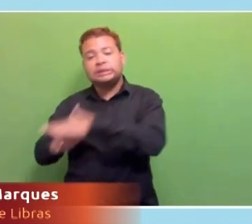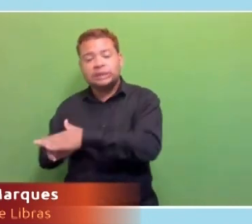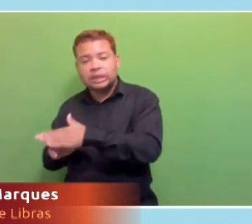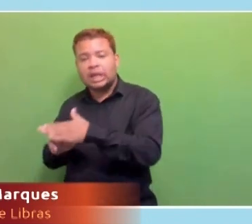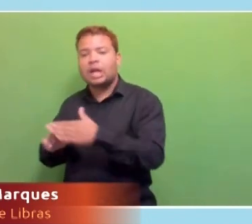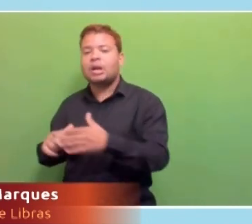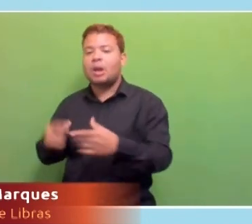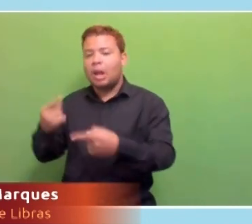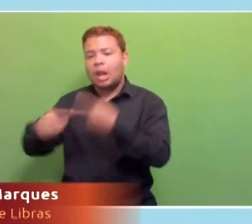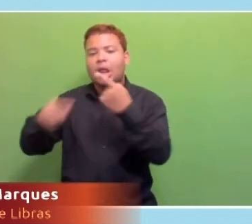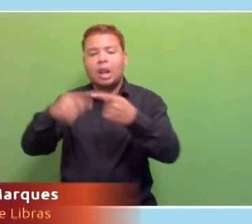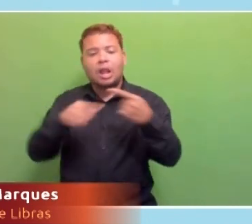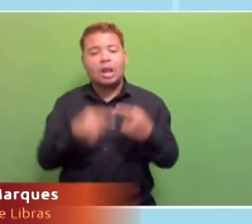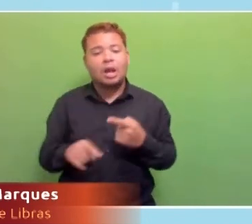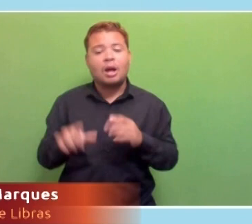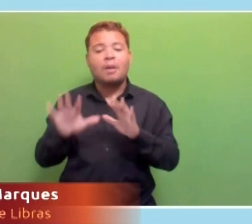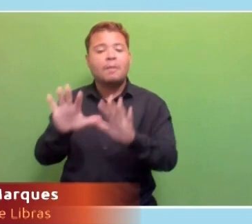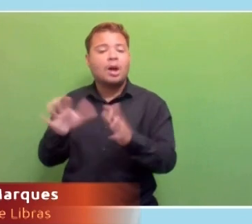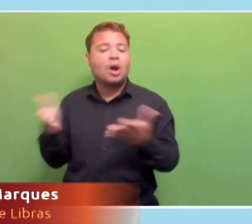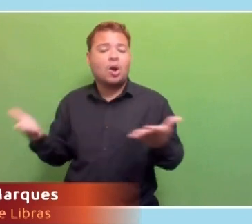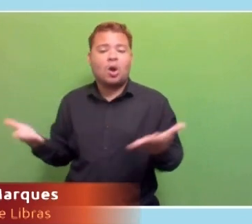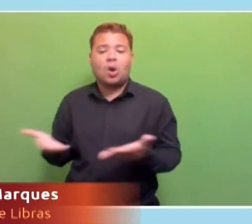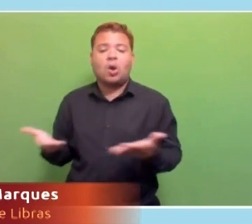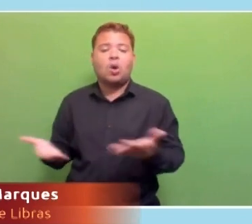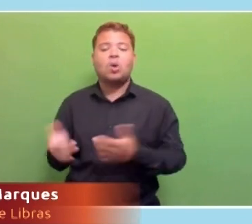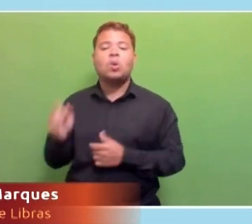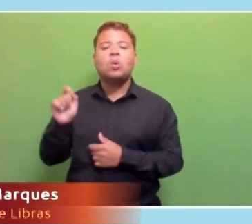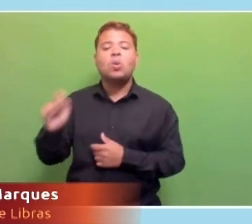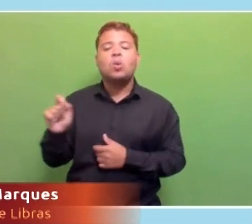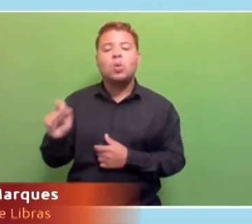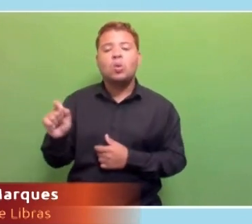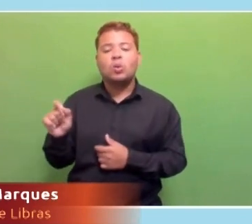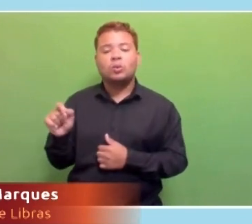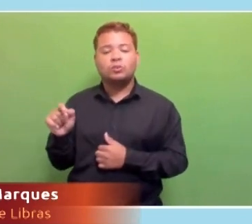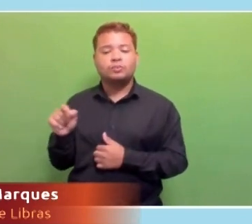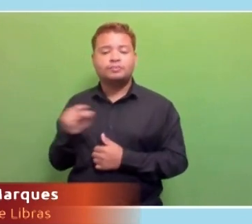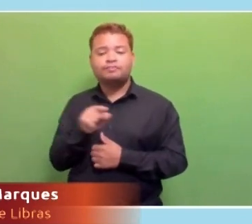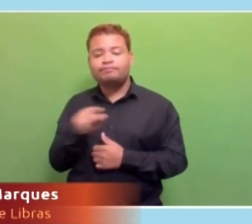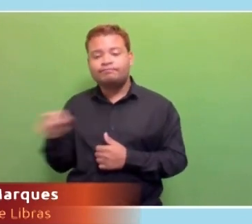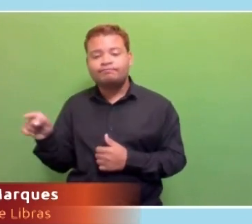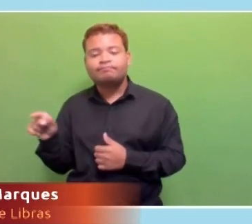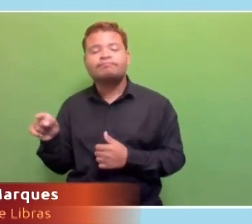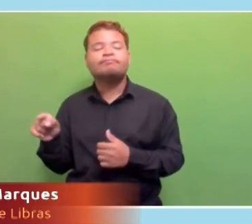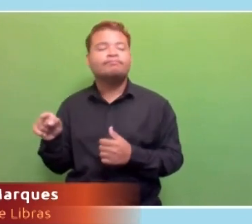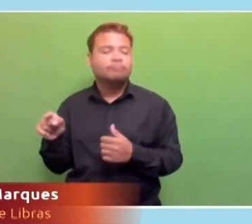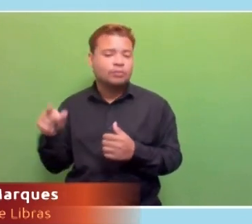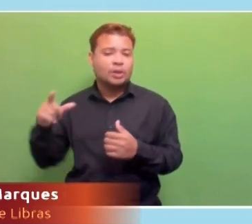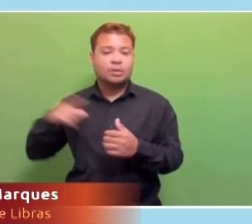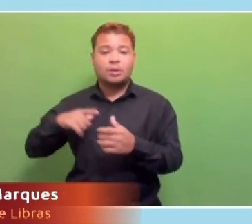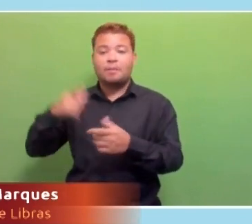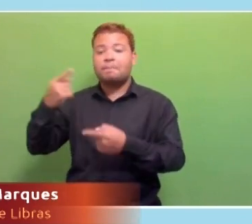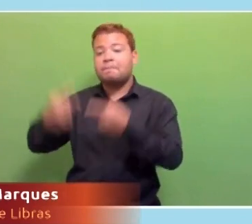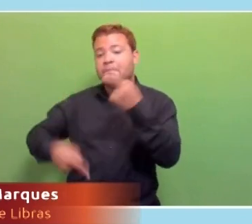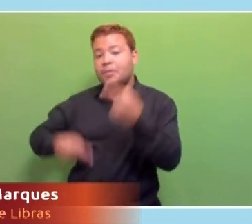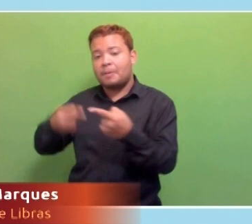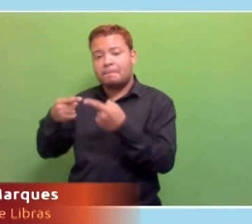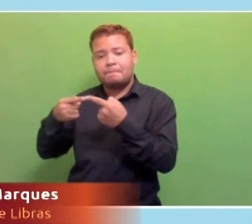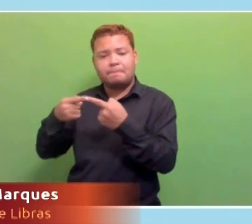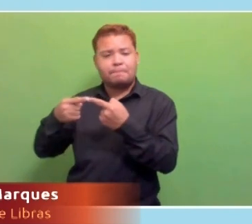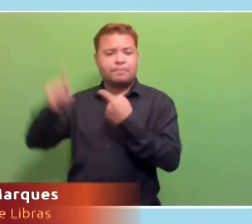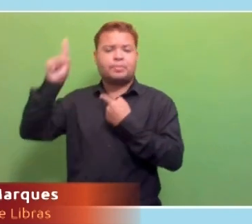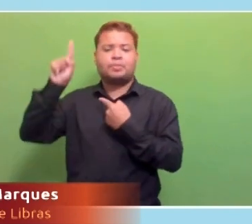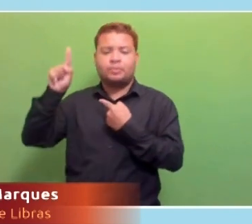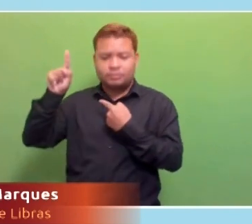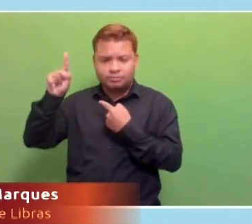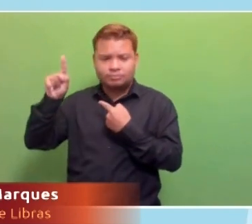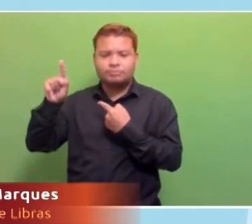a conflitualidade, sobretudo, entre aquele que é o movimento político que está controlando hoje a